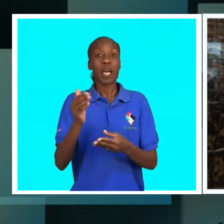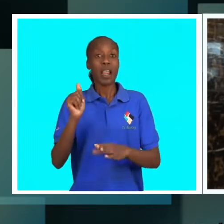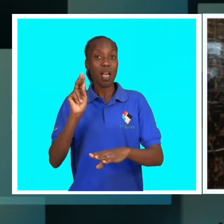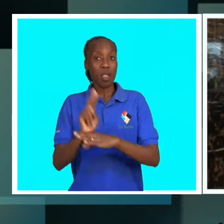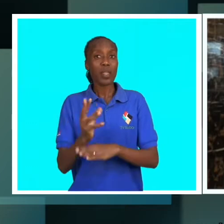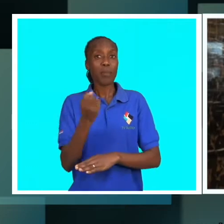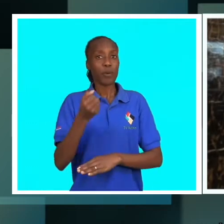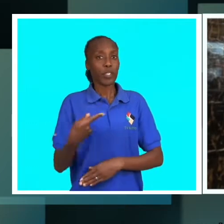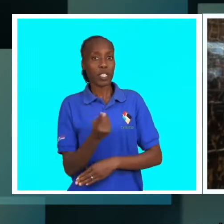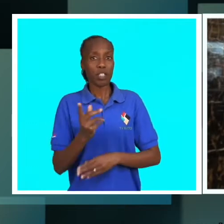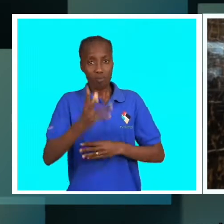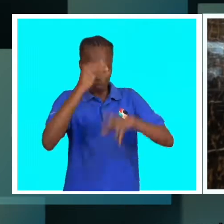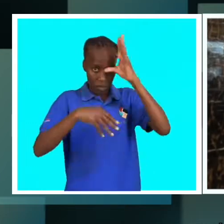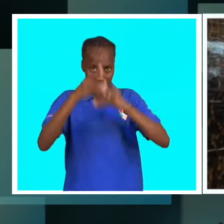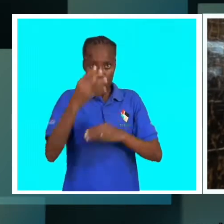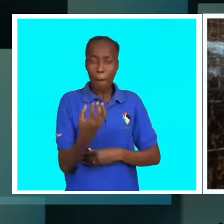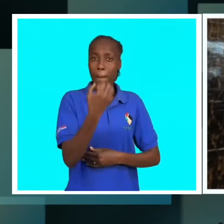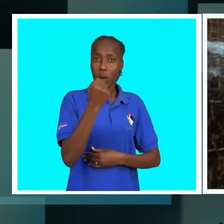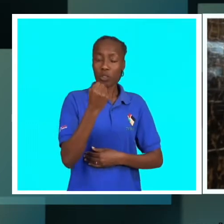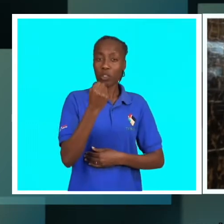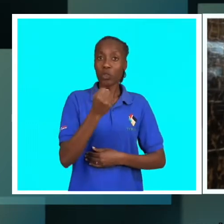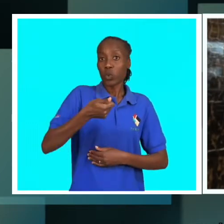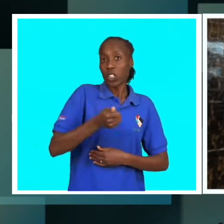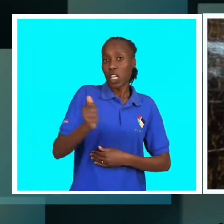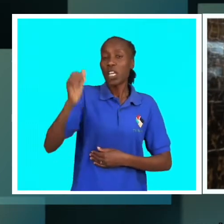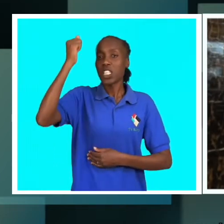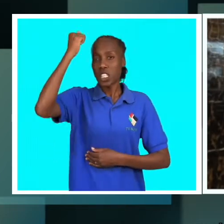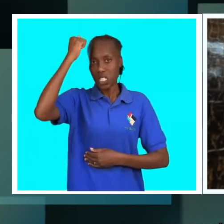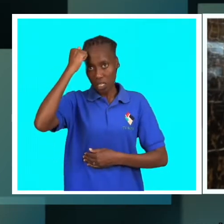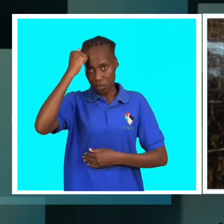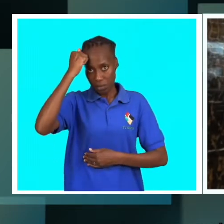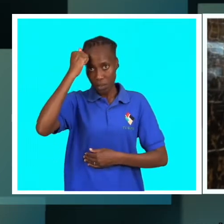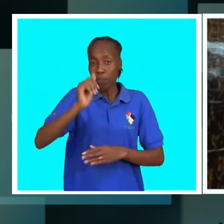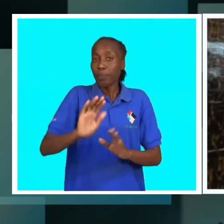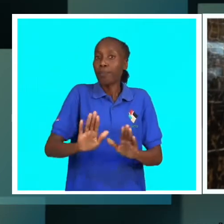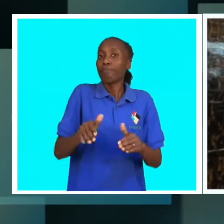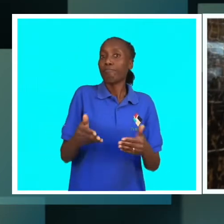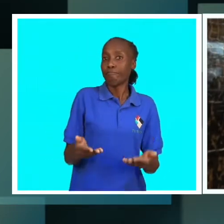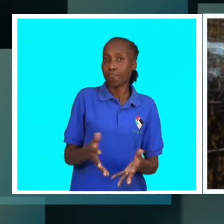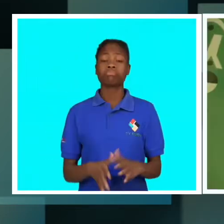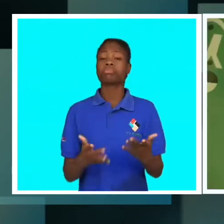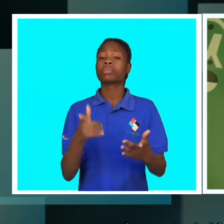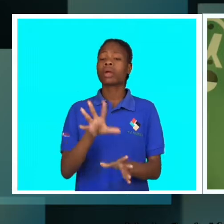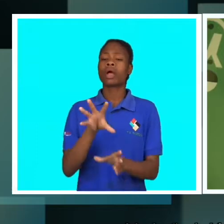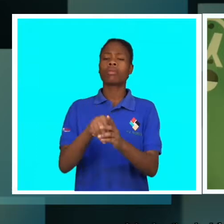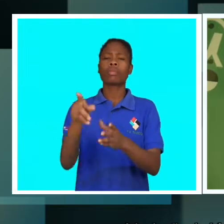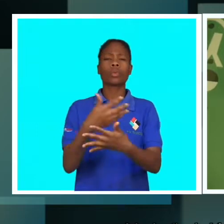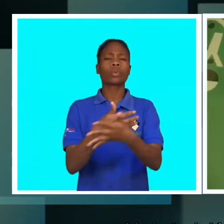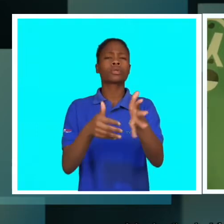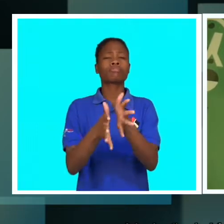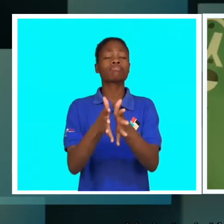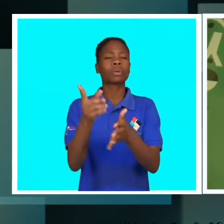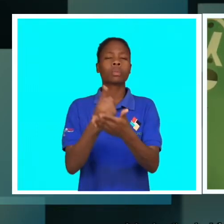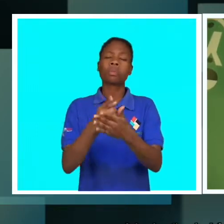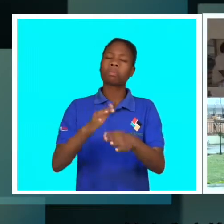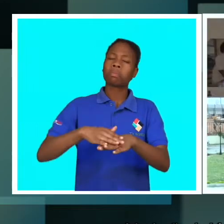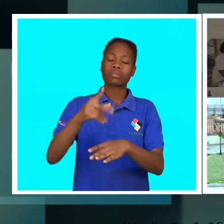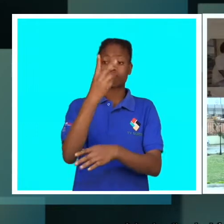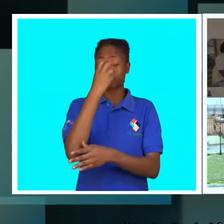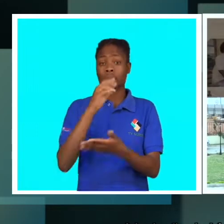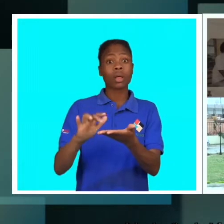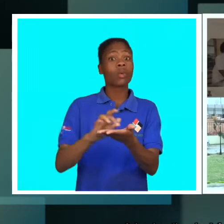alunos para que eles possam aprender dentro das suas potencialidades. A inclusão da língua de sinais